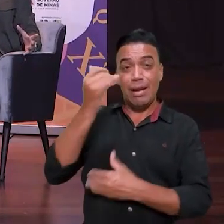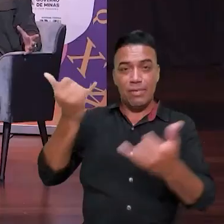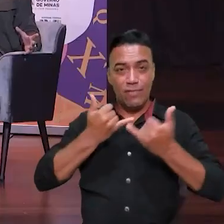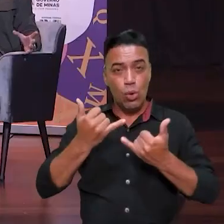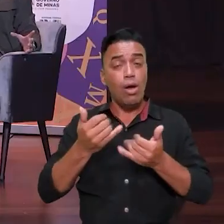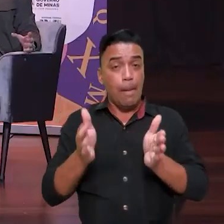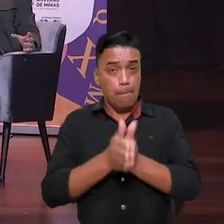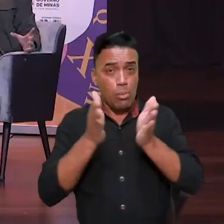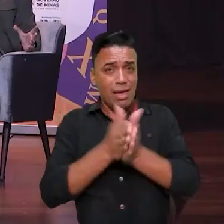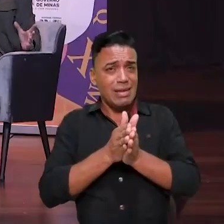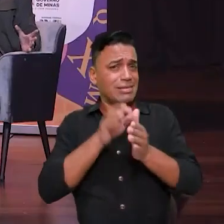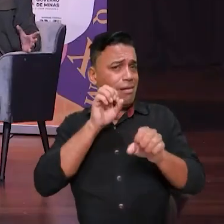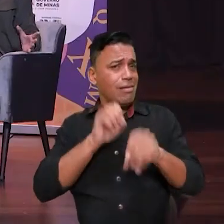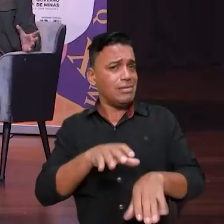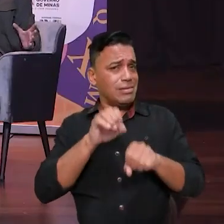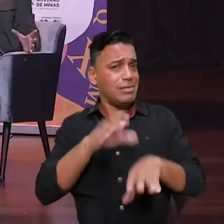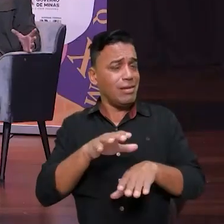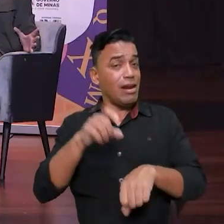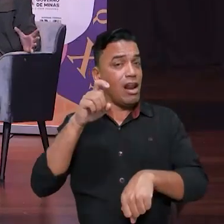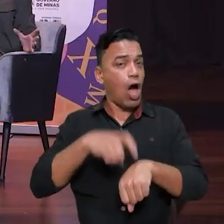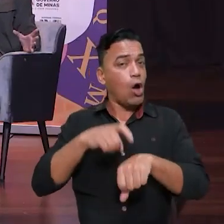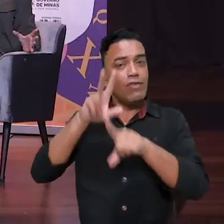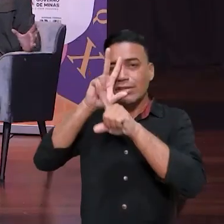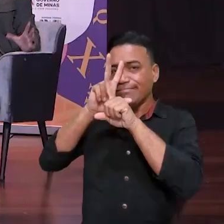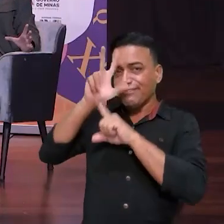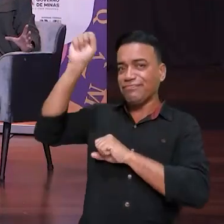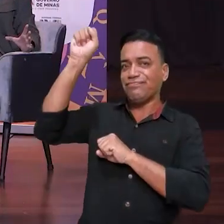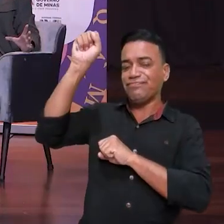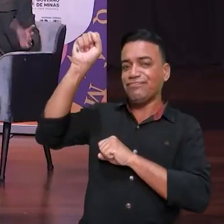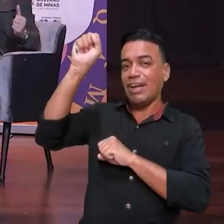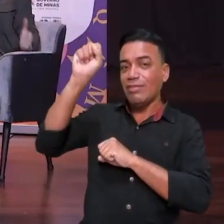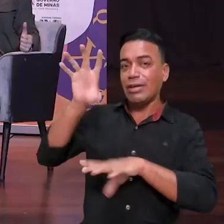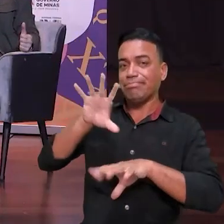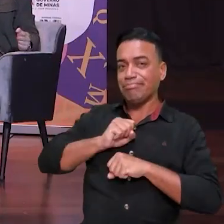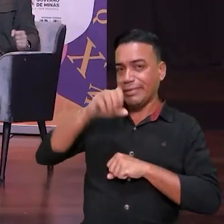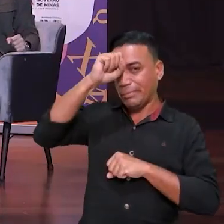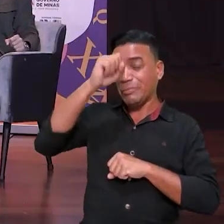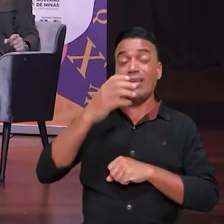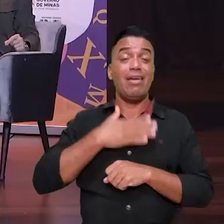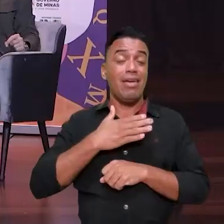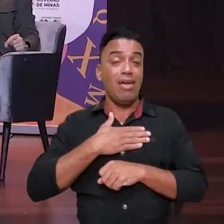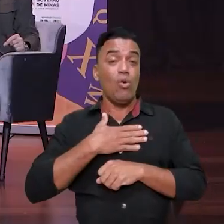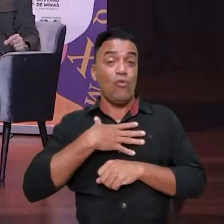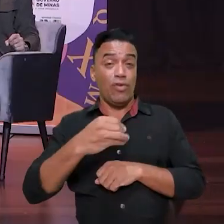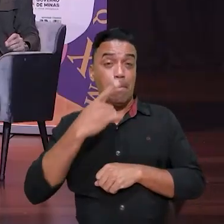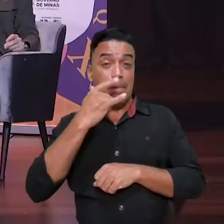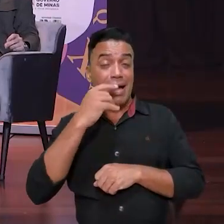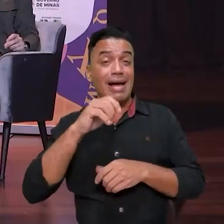só ensina quando você vence, né? Eu sou filho de um sapateiro com uma